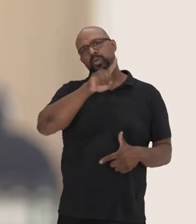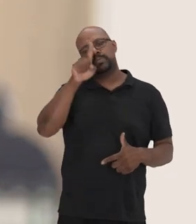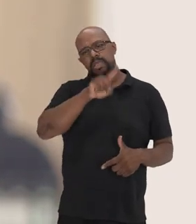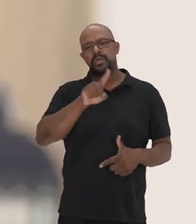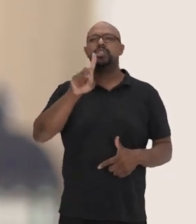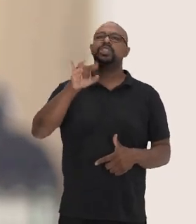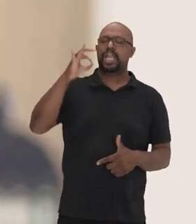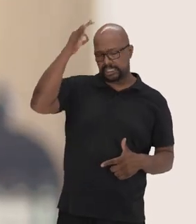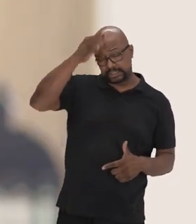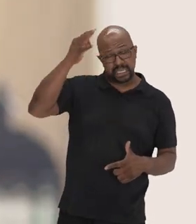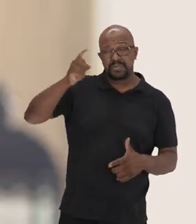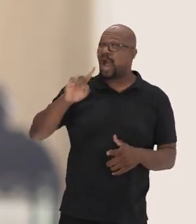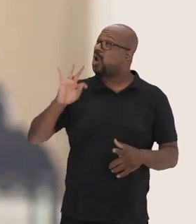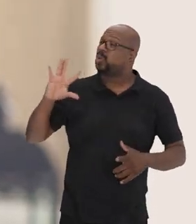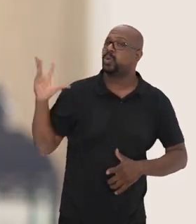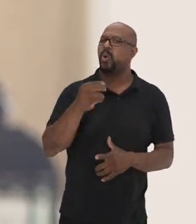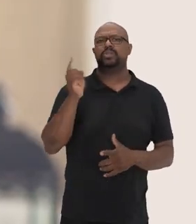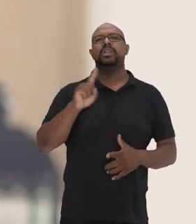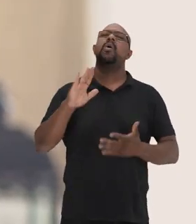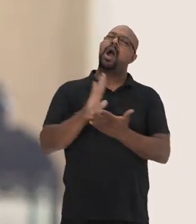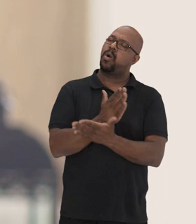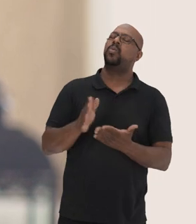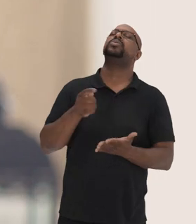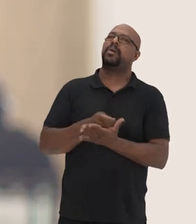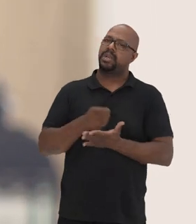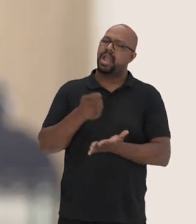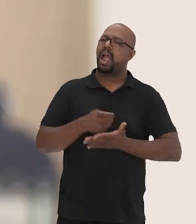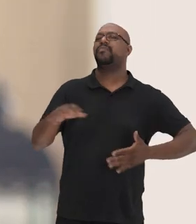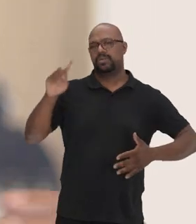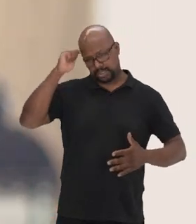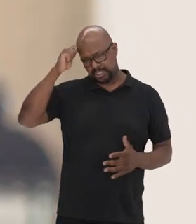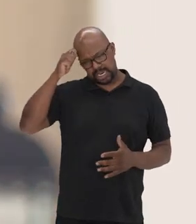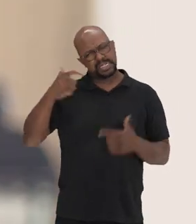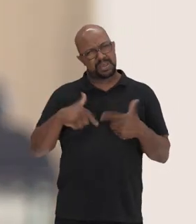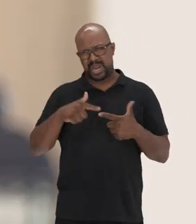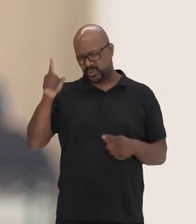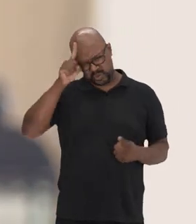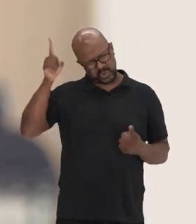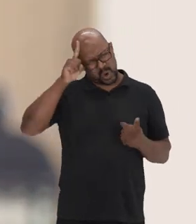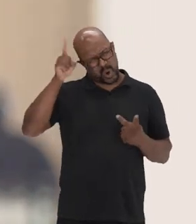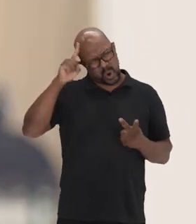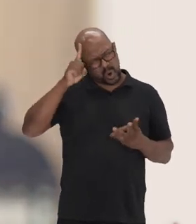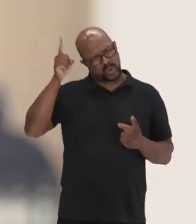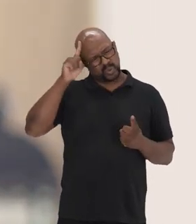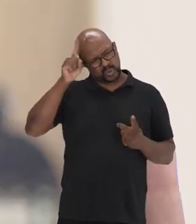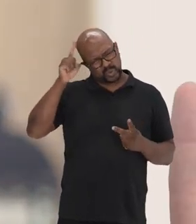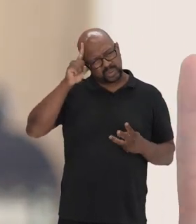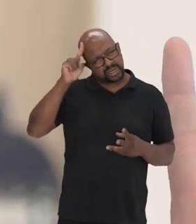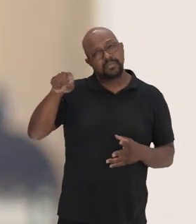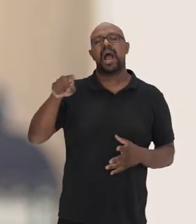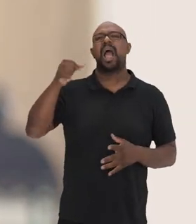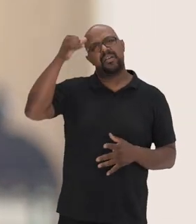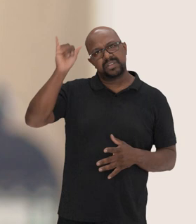e Dias Santos mas não eram todos alguns obrigavam os negros a trabalhar em todos os dias para evitarem que